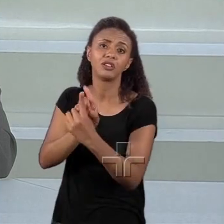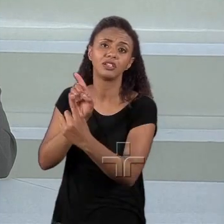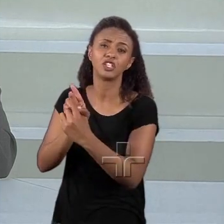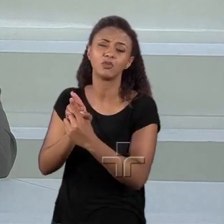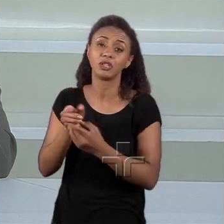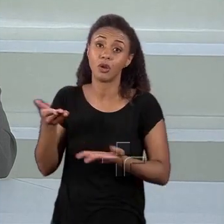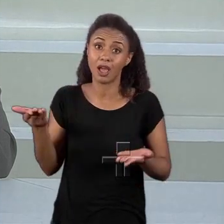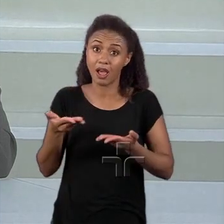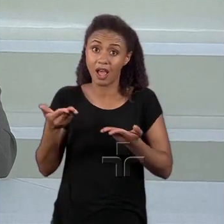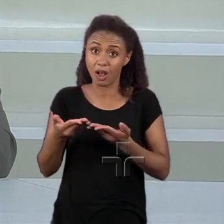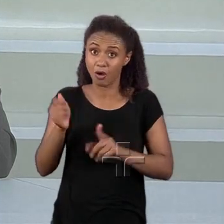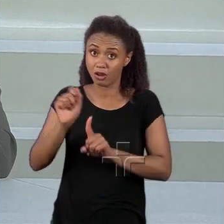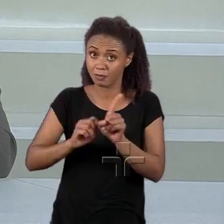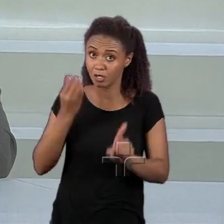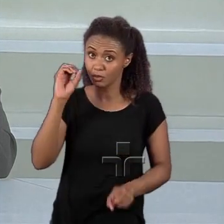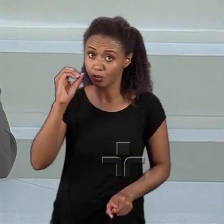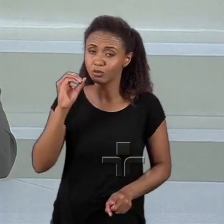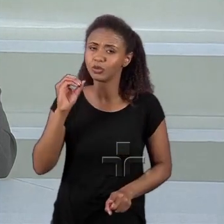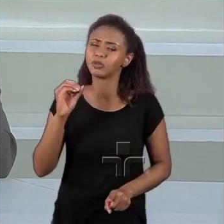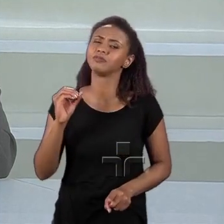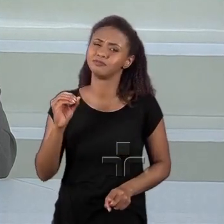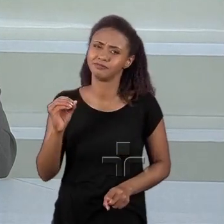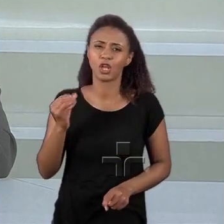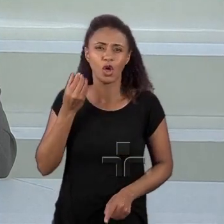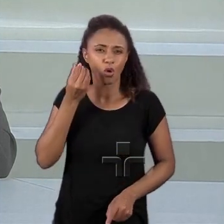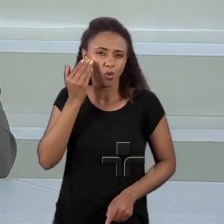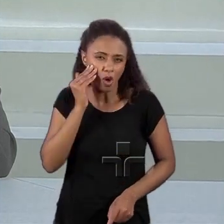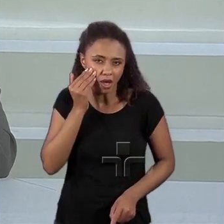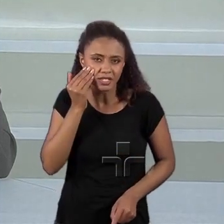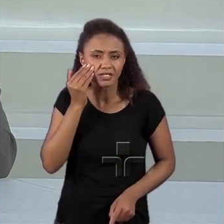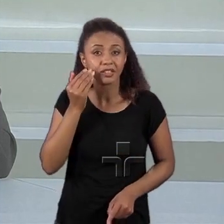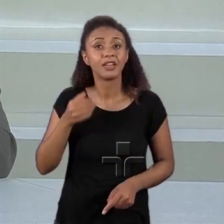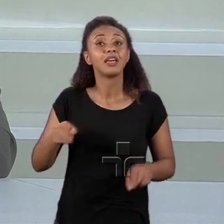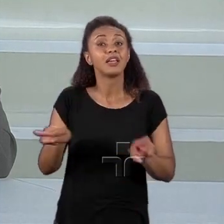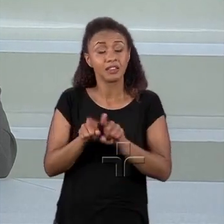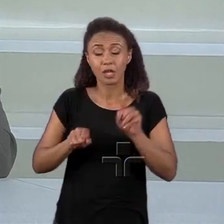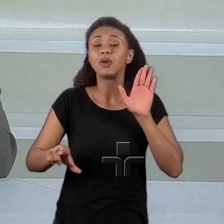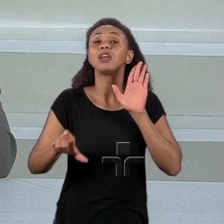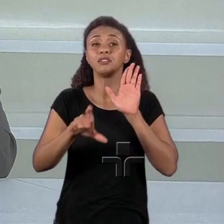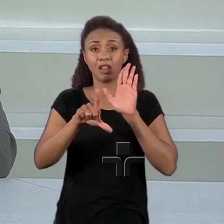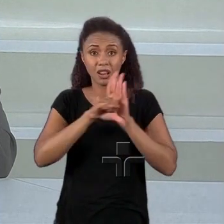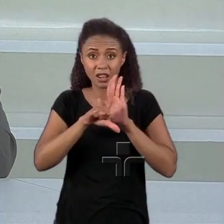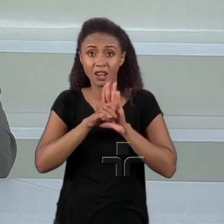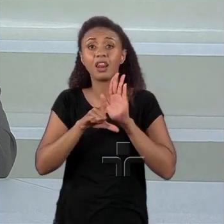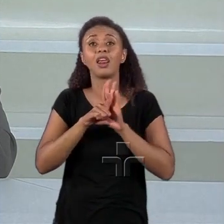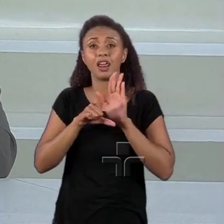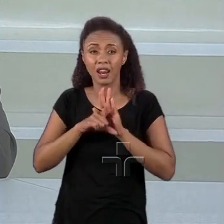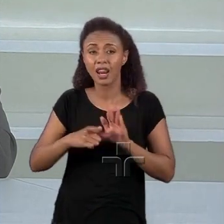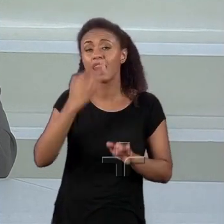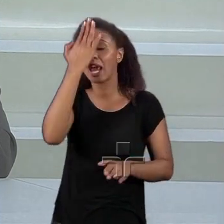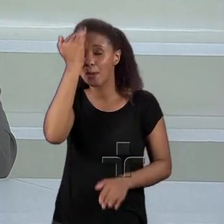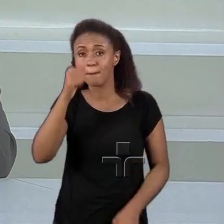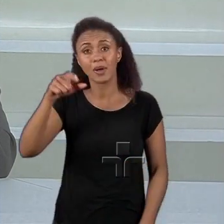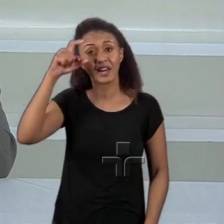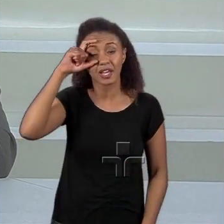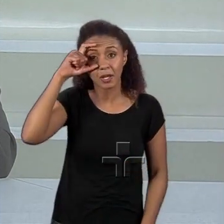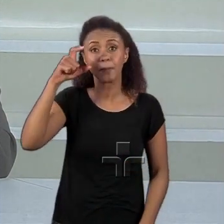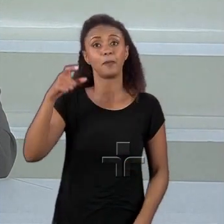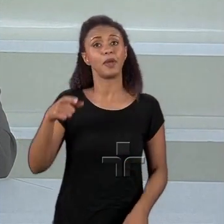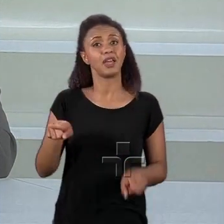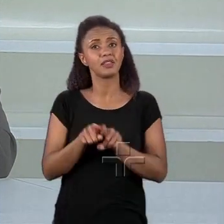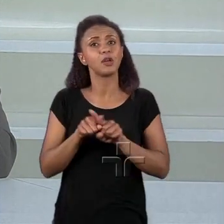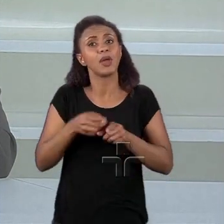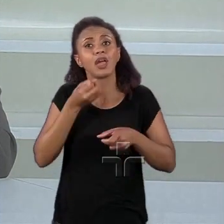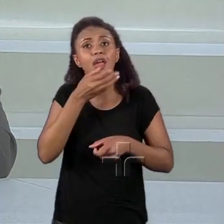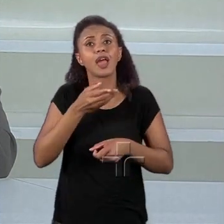sinceramente, depois que Alckmin e eu estivemos junto com Maria da Penha, a saber o que podemos fazer para reduzir mais, mitigar a violência contra as